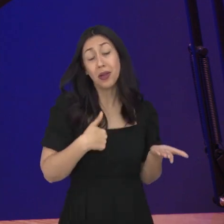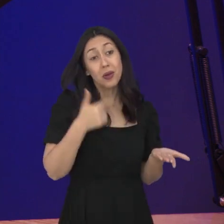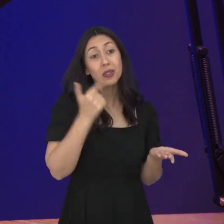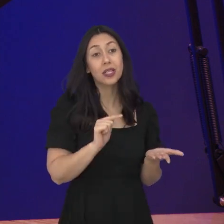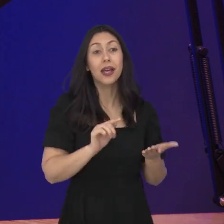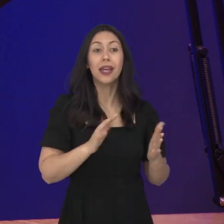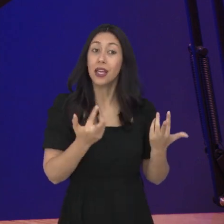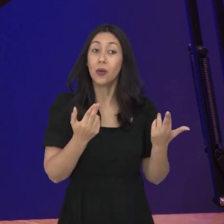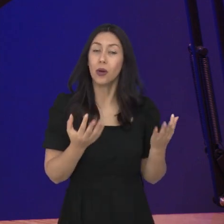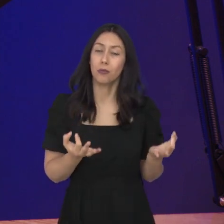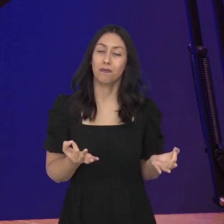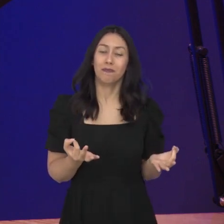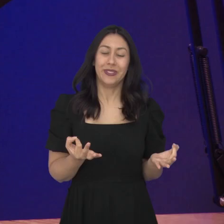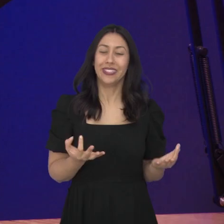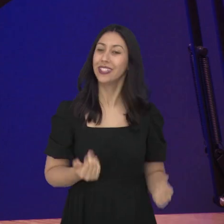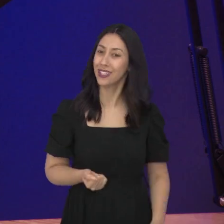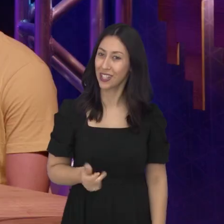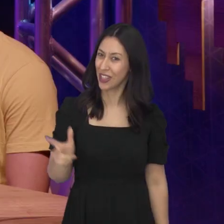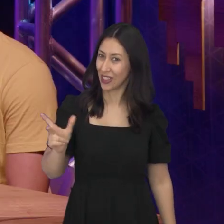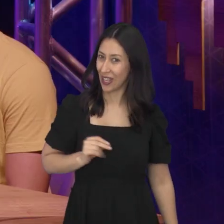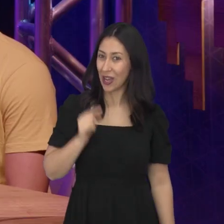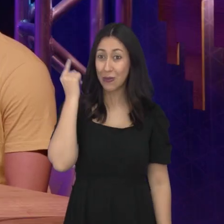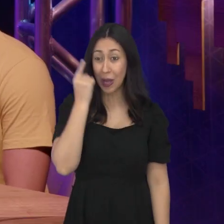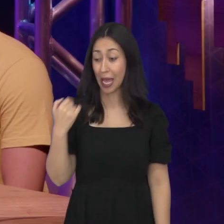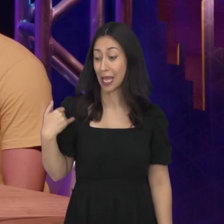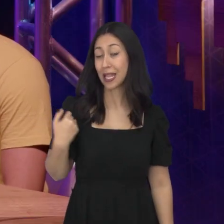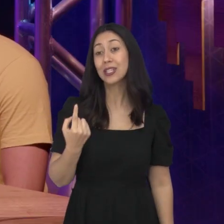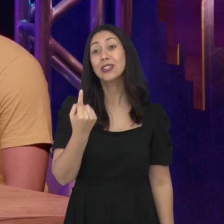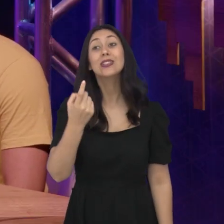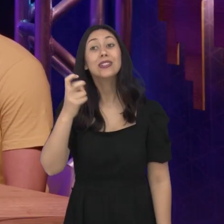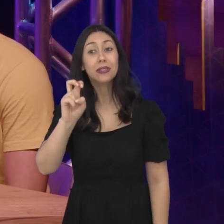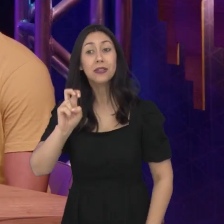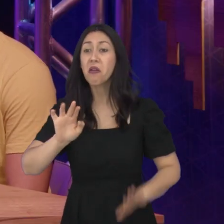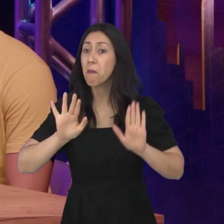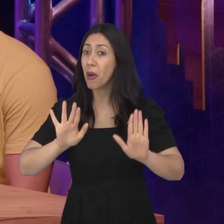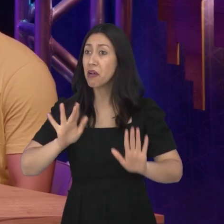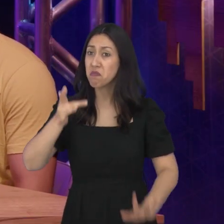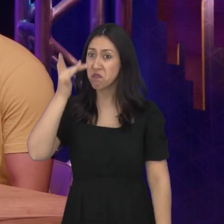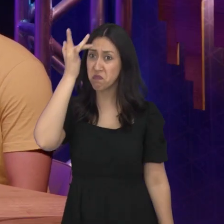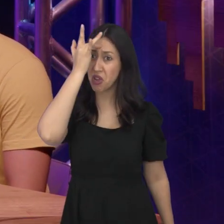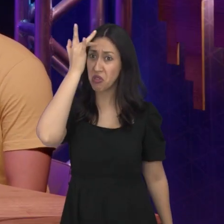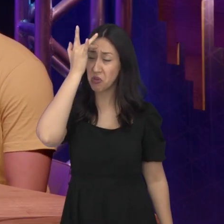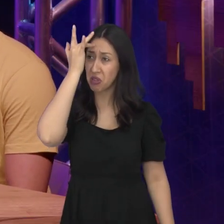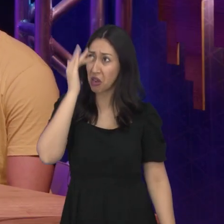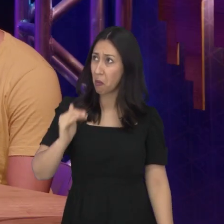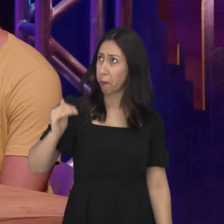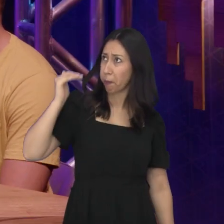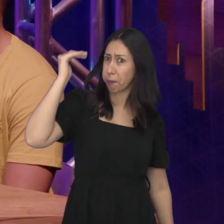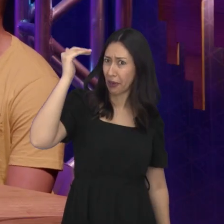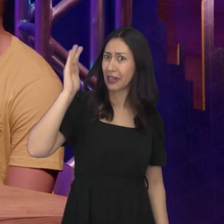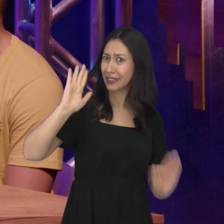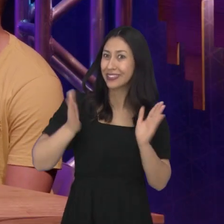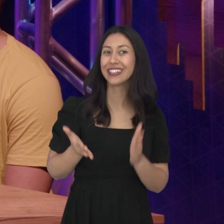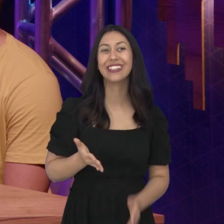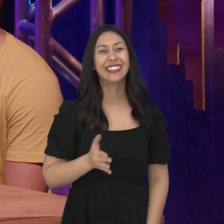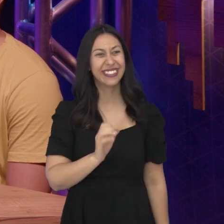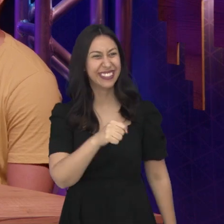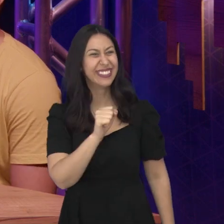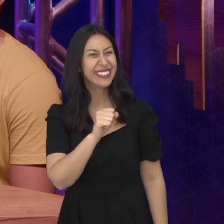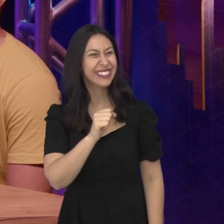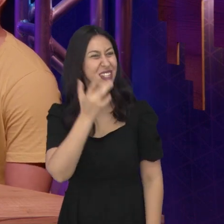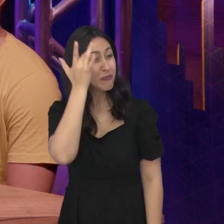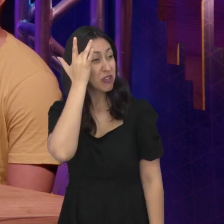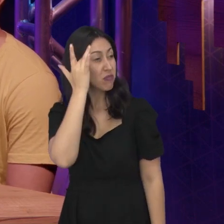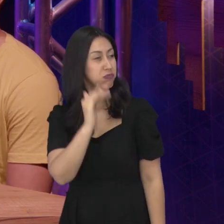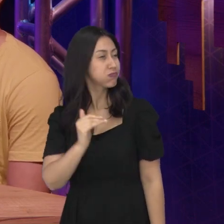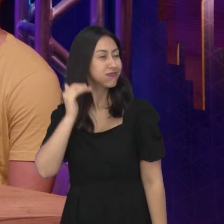uma mini meditação ali. Tamires Vick com 15 anos de idade e 50 anos à frente, olha 50 anos, estava